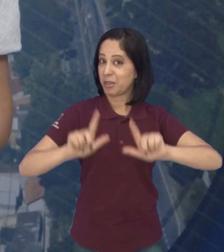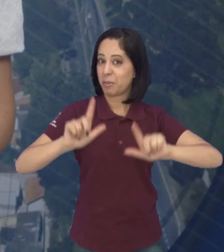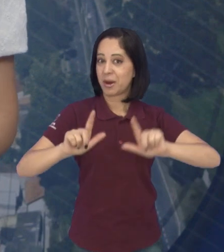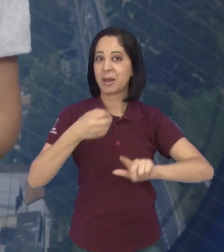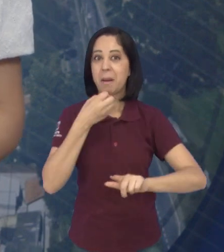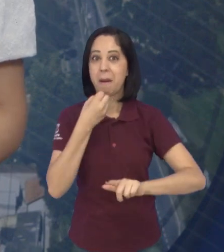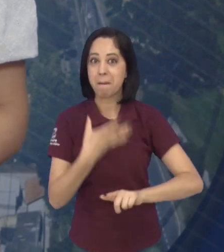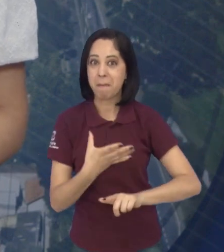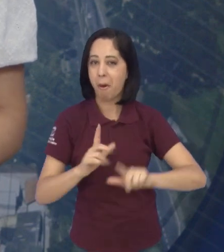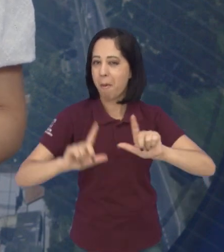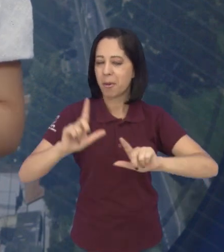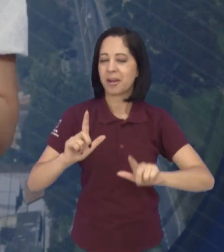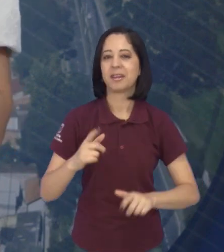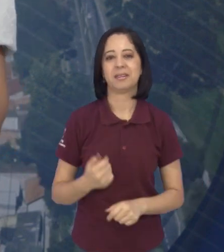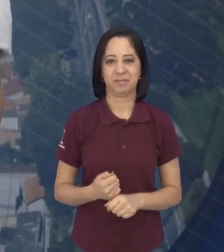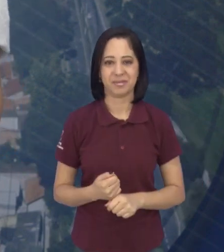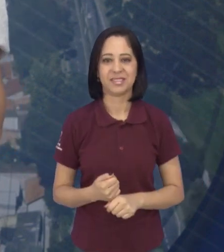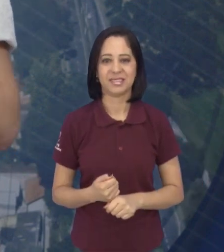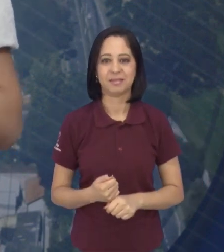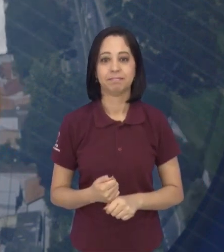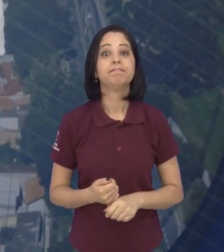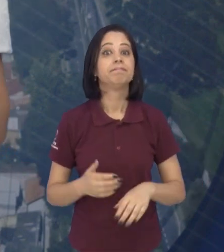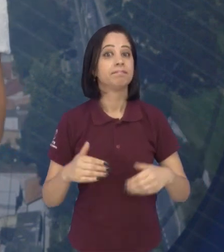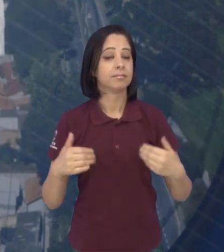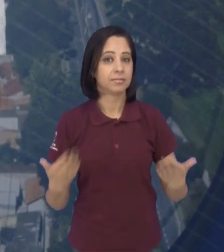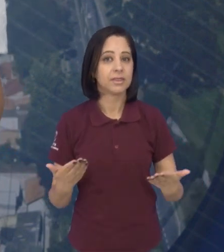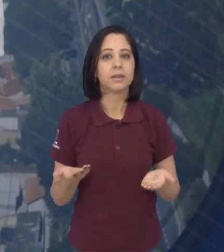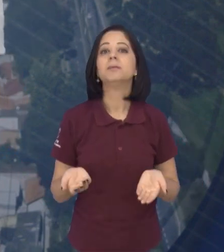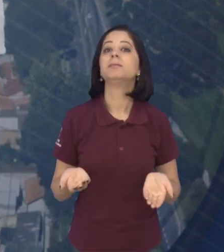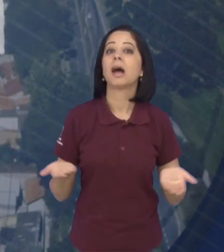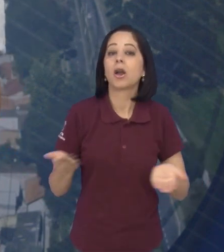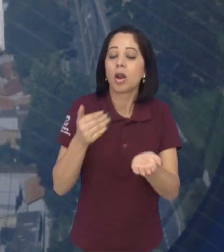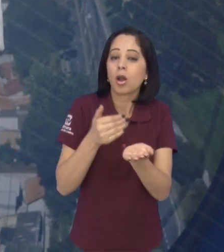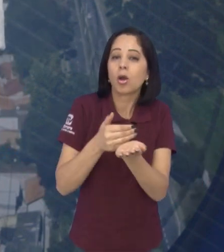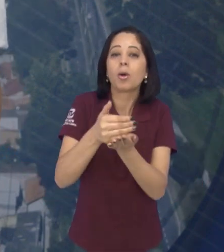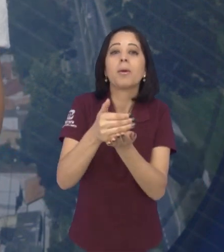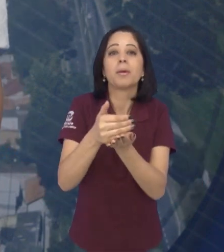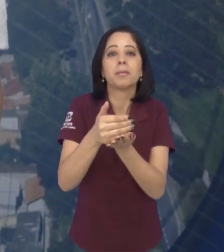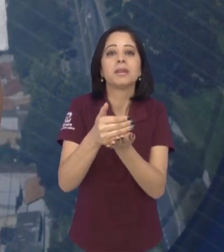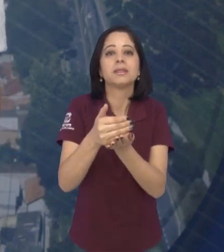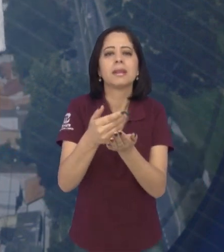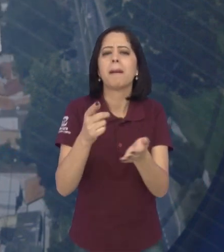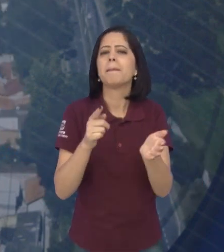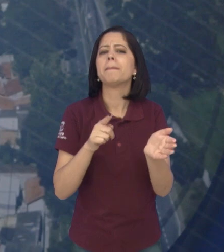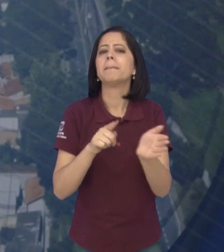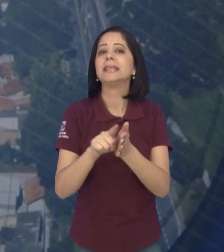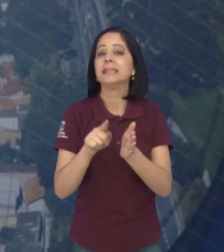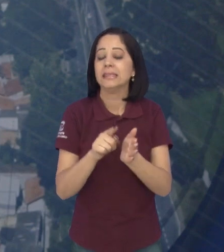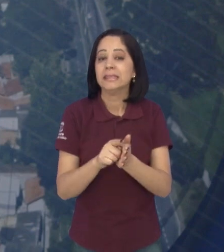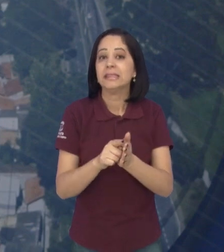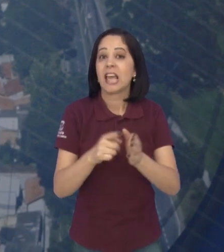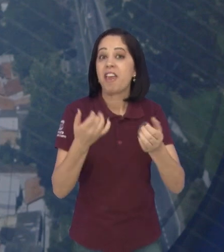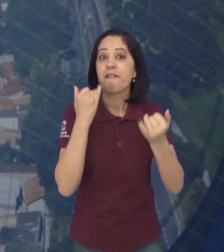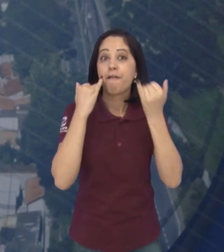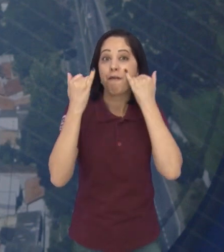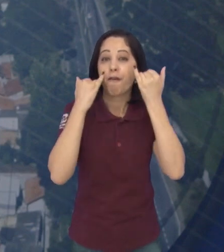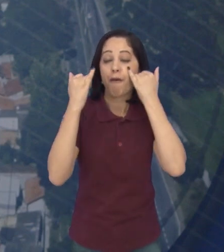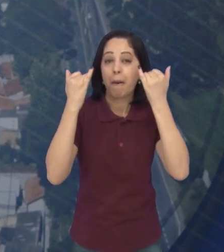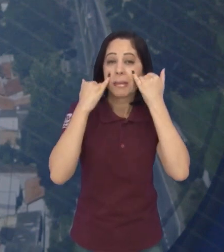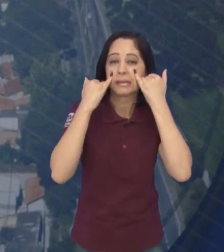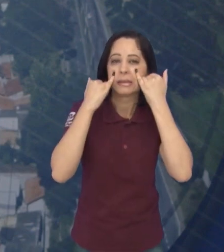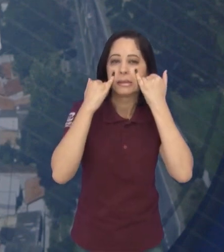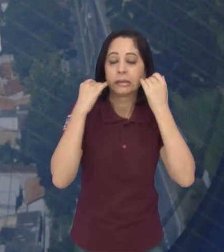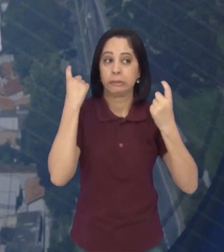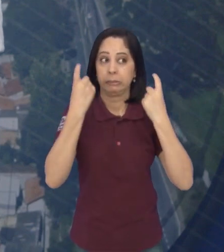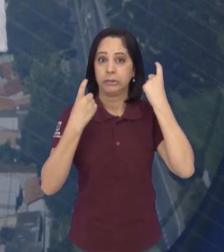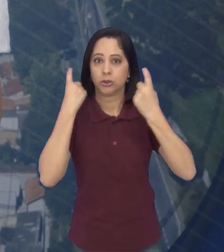Bom Diálogos para a gente. E olha só, gente, eu já quero começar com um dado preocupante. Olha só, a cada 3